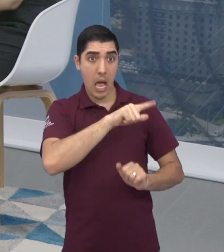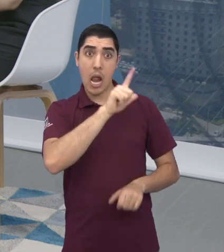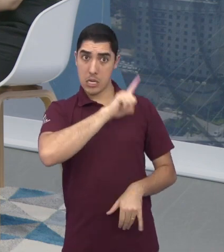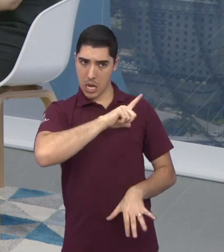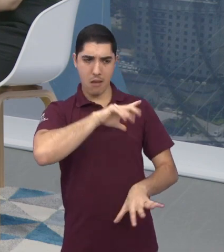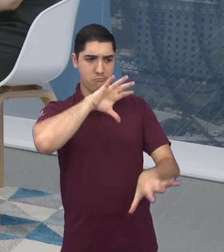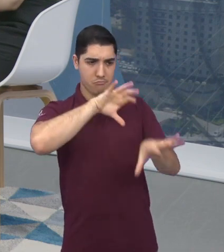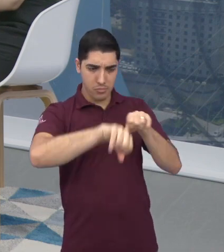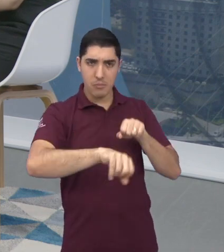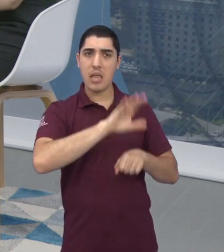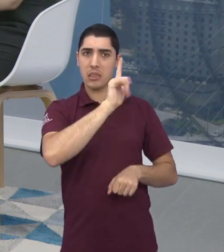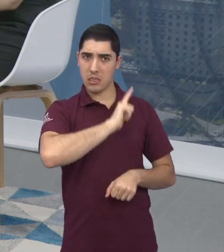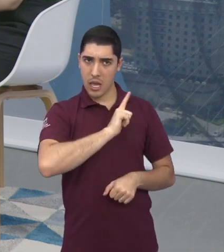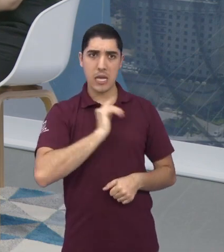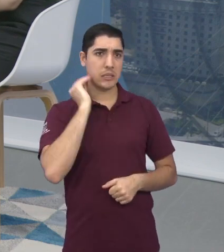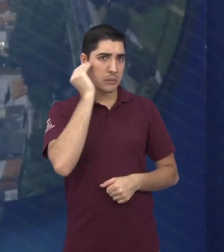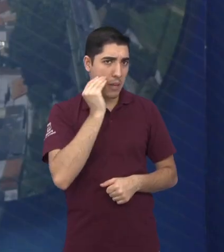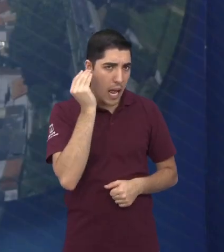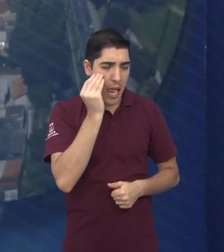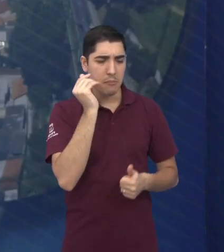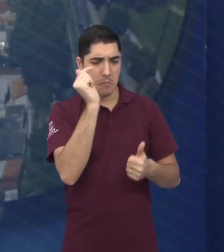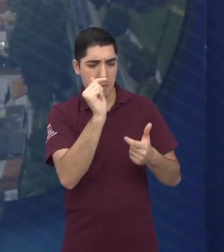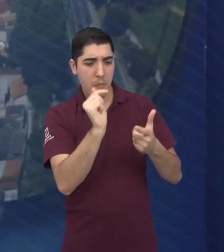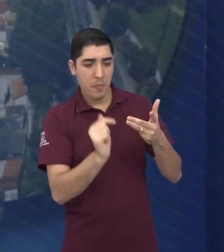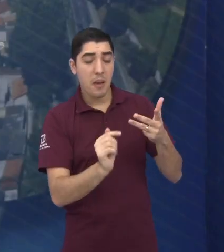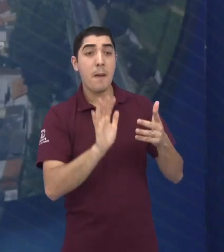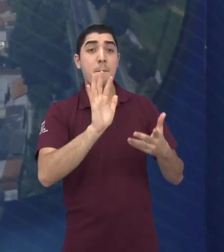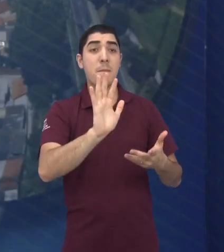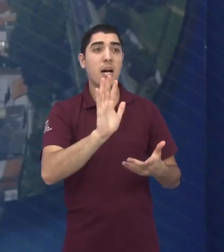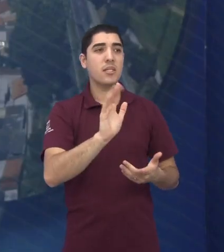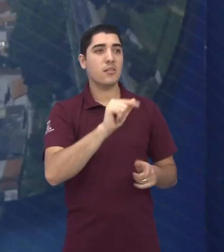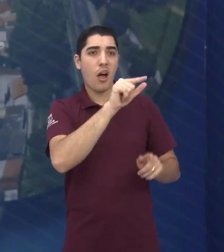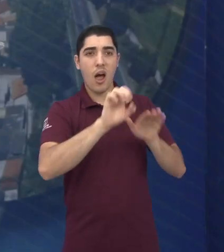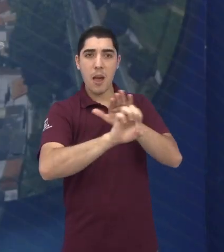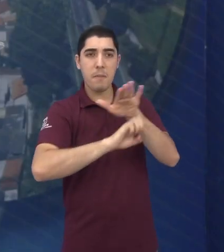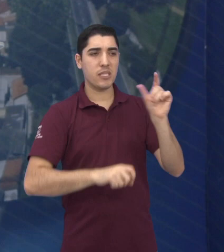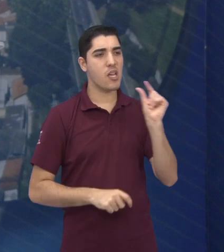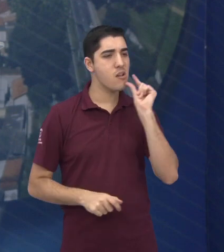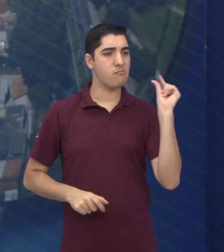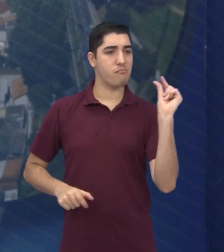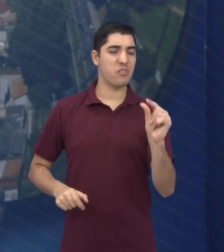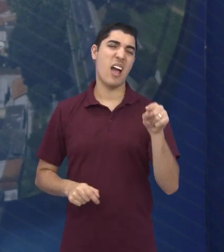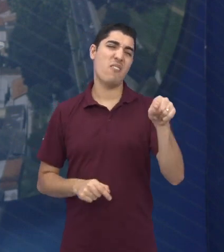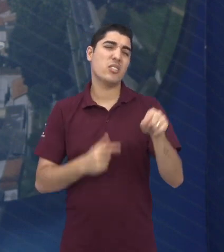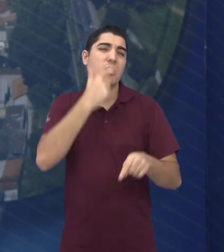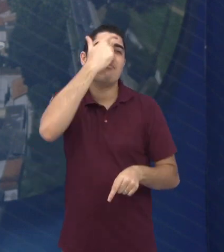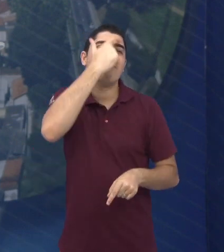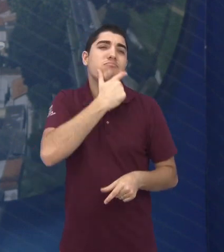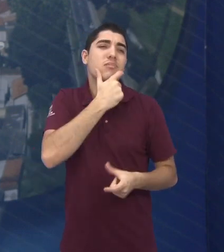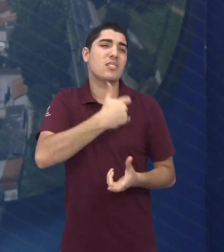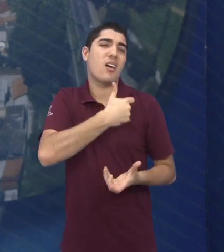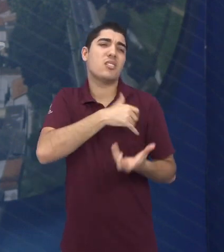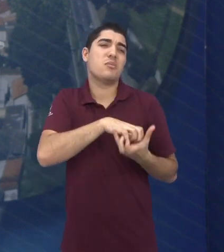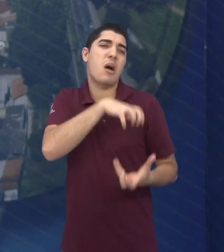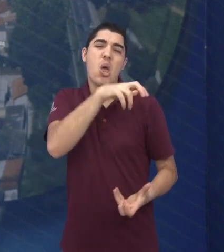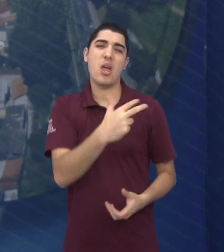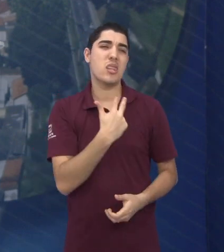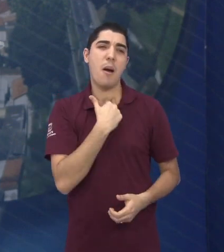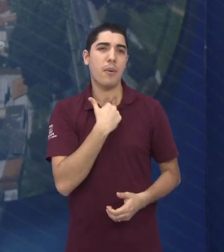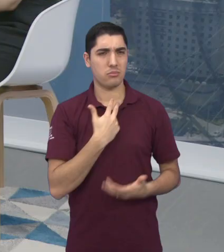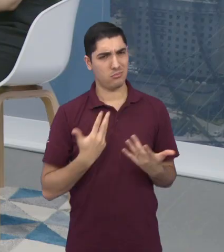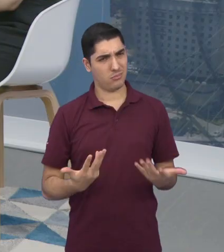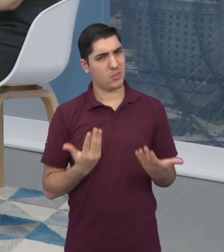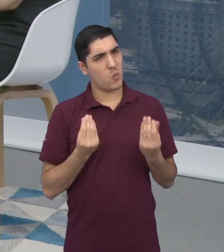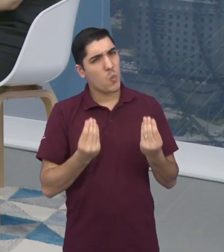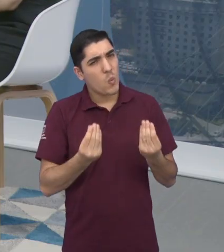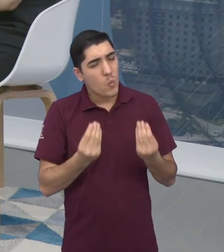a qualificação, tem a experiência, mas ter de ouvir, mas você tem uma aparência mais velha, é bem complicado, né? A gente